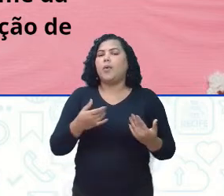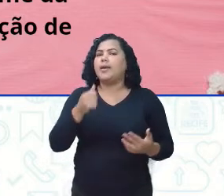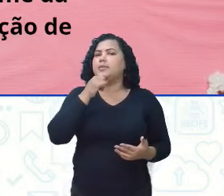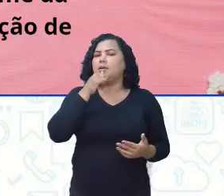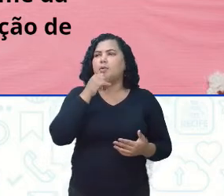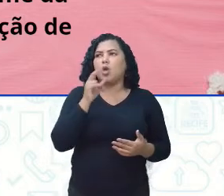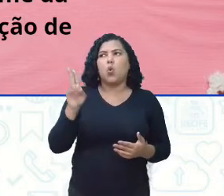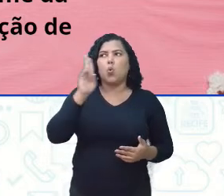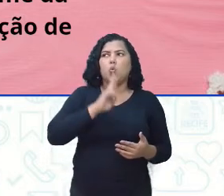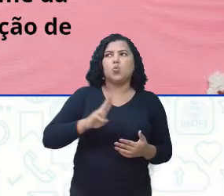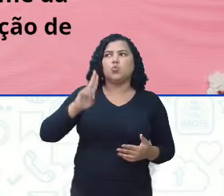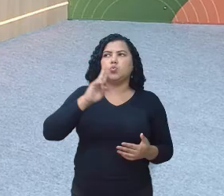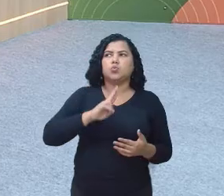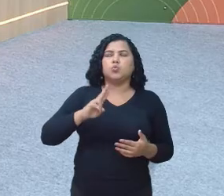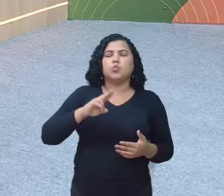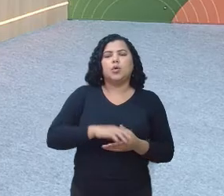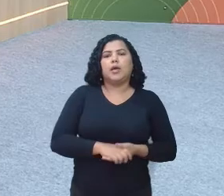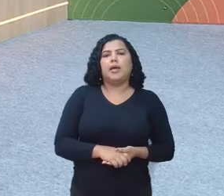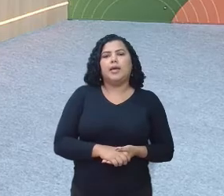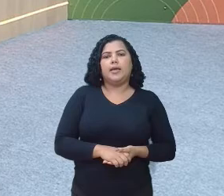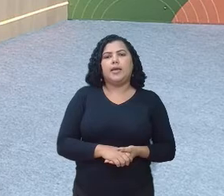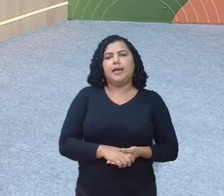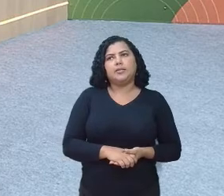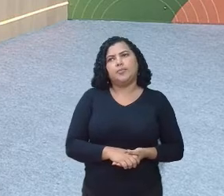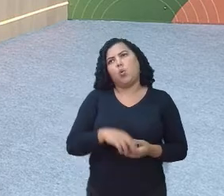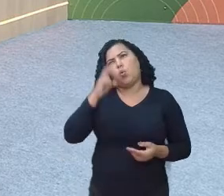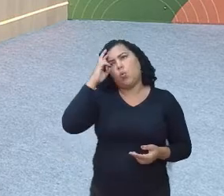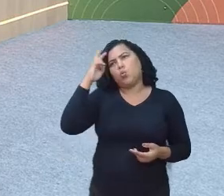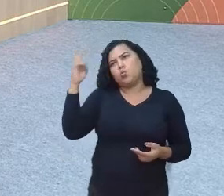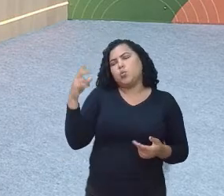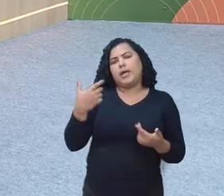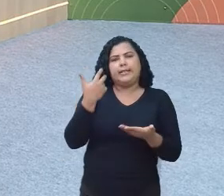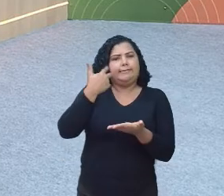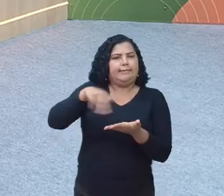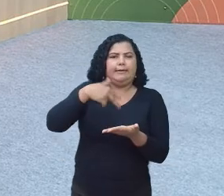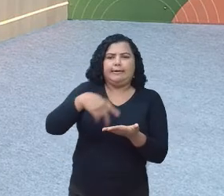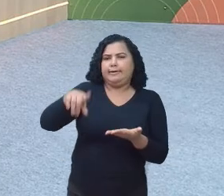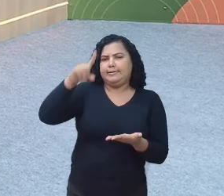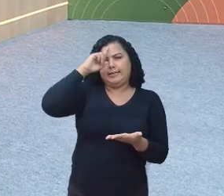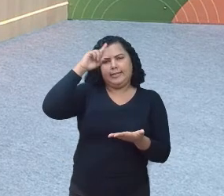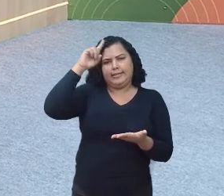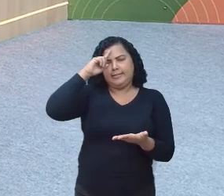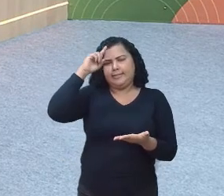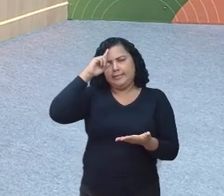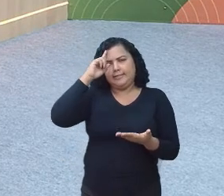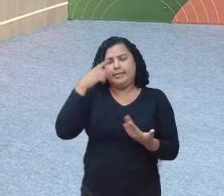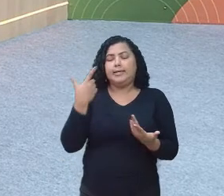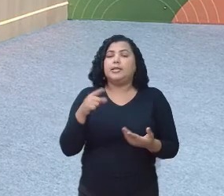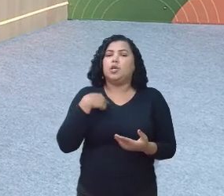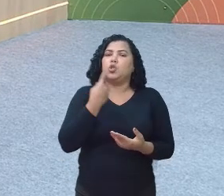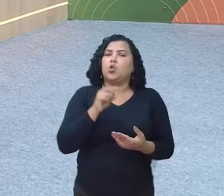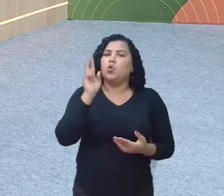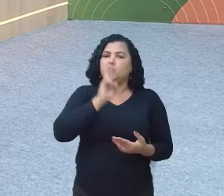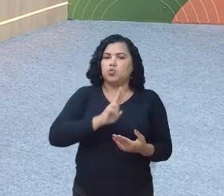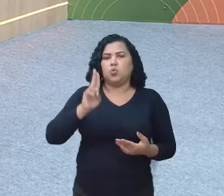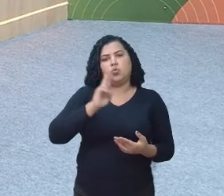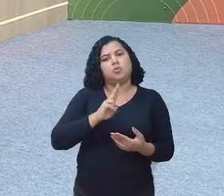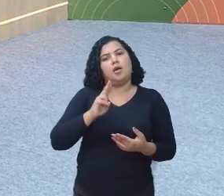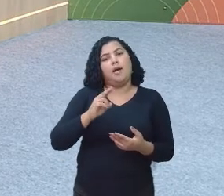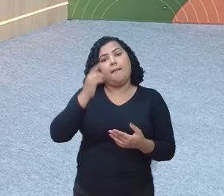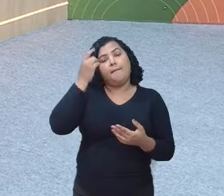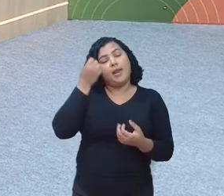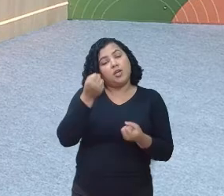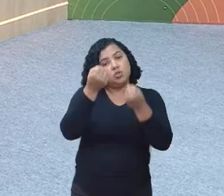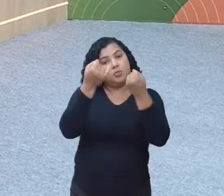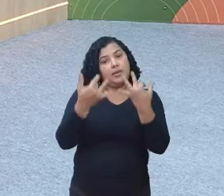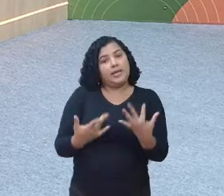de uma coisa, um exemplo que pode ser da cultura pop, do nosso dia a dia, coisas que a gente consome mais facilmente para falar